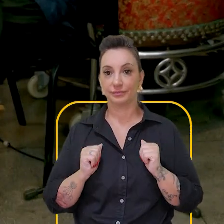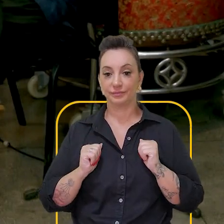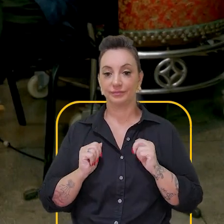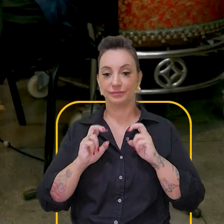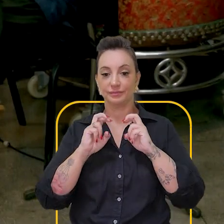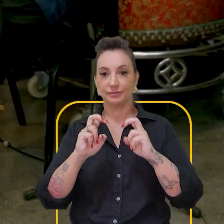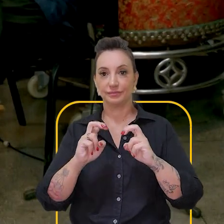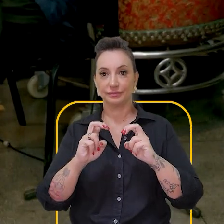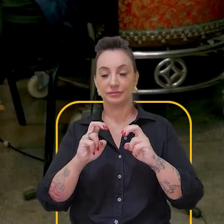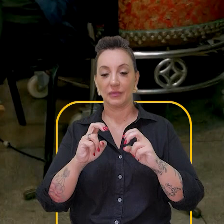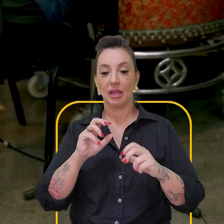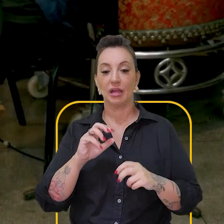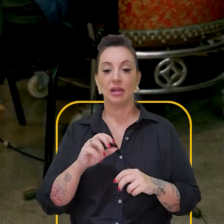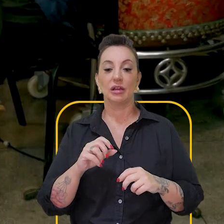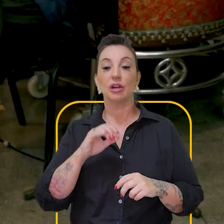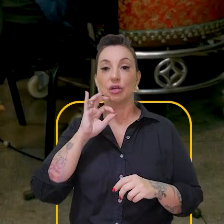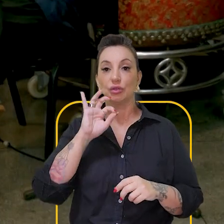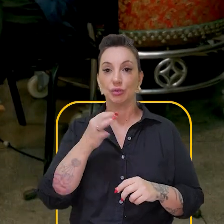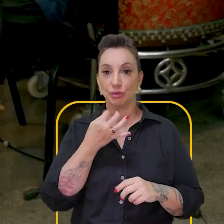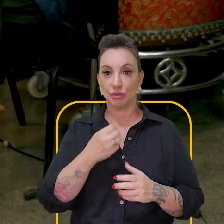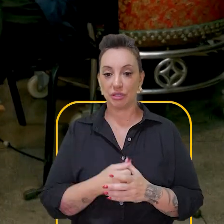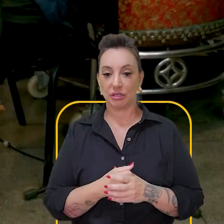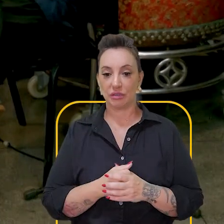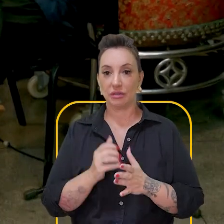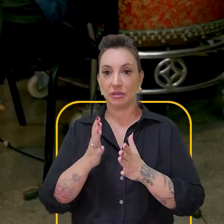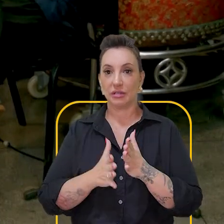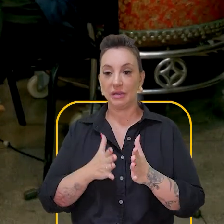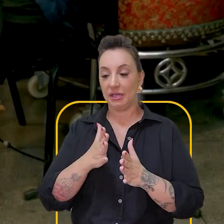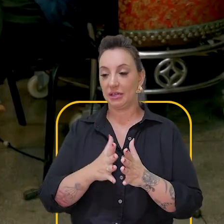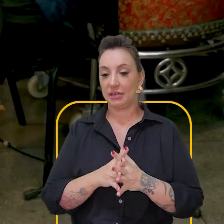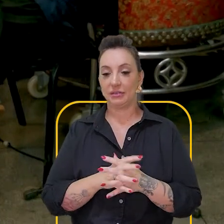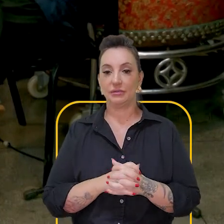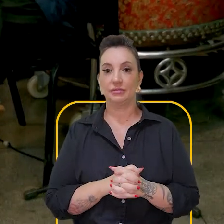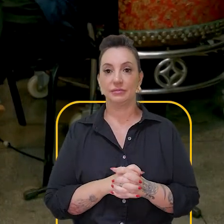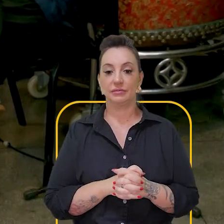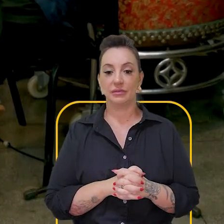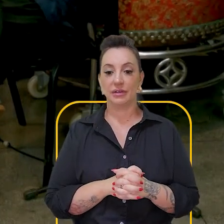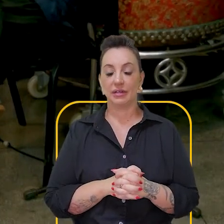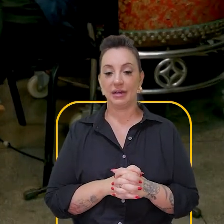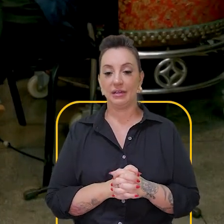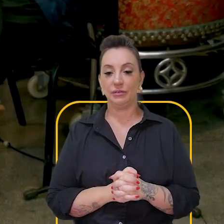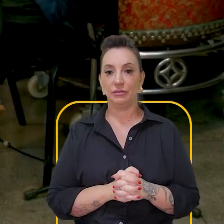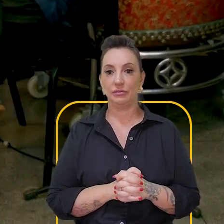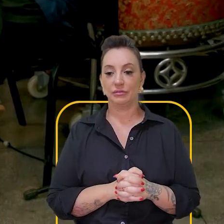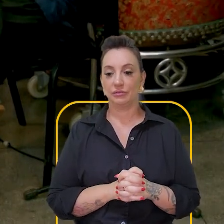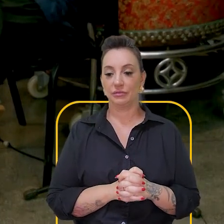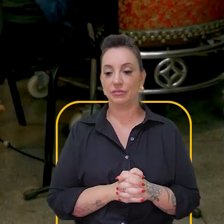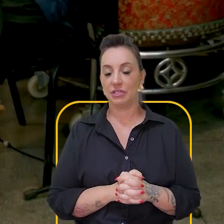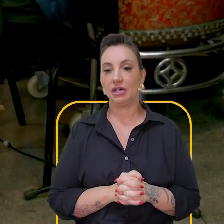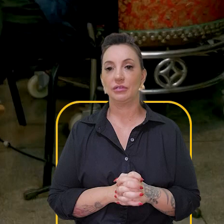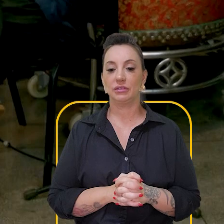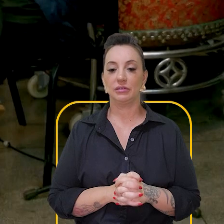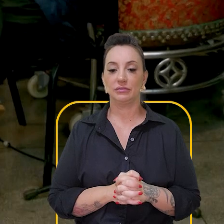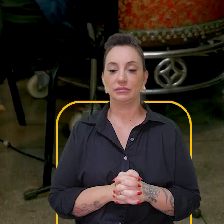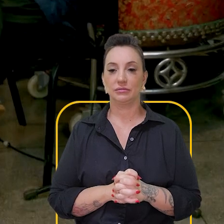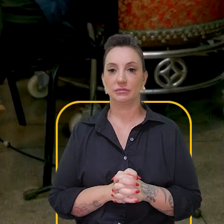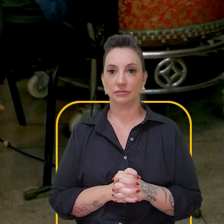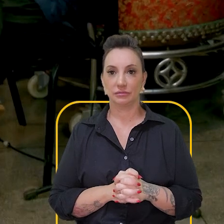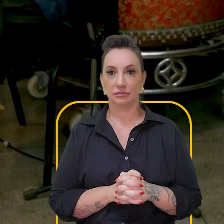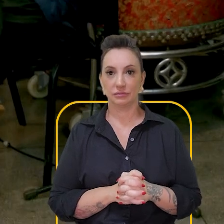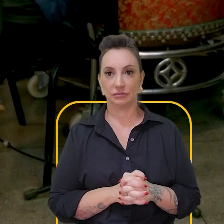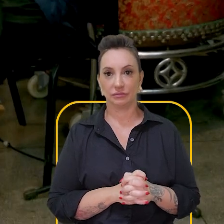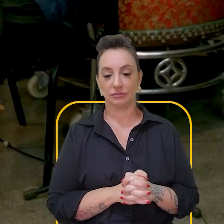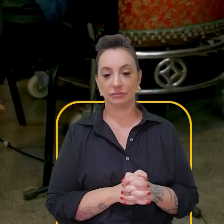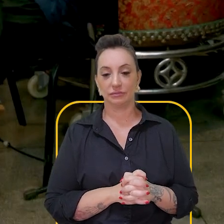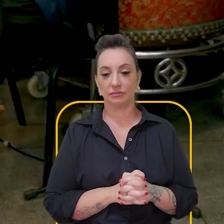furaram e era assim levantei 5 da manhã porque a aula era se eu não me engano às 9 na Vila Mariana